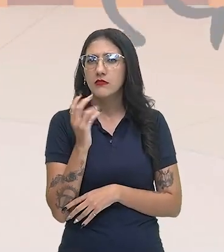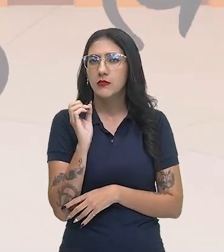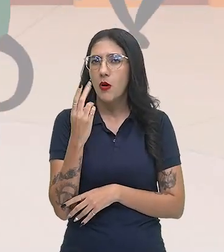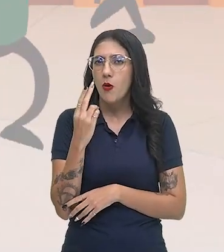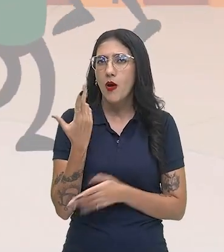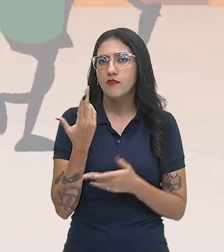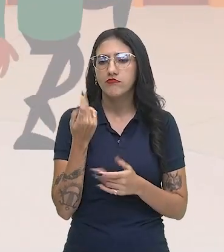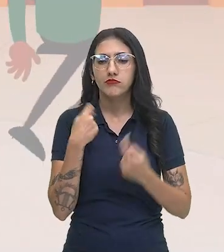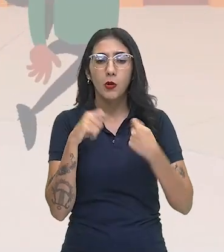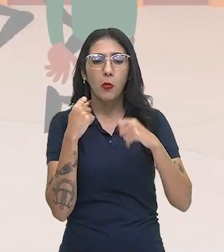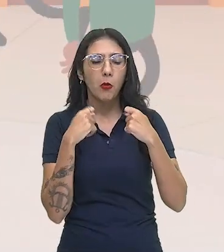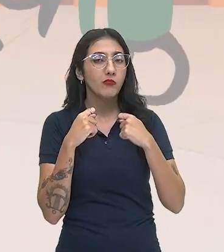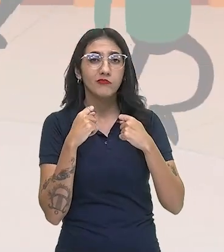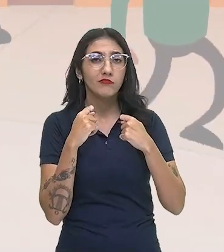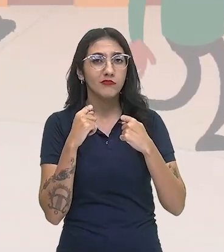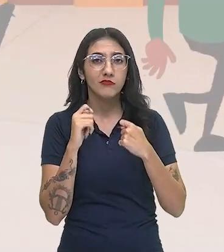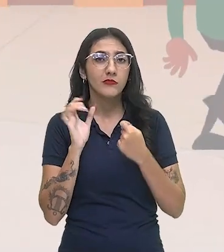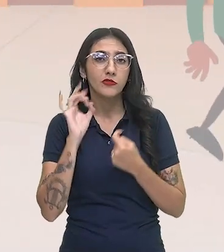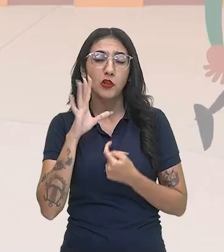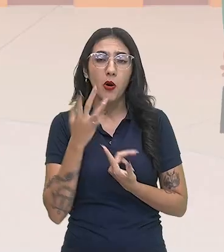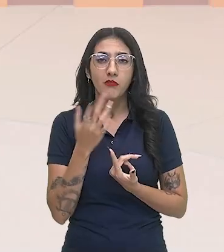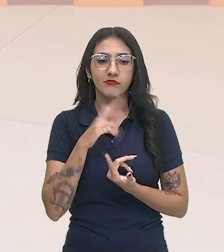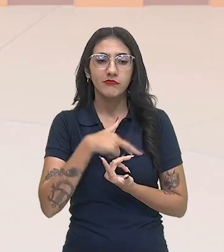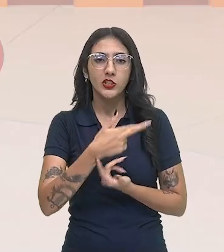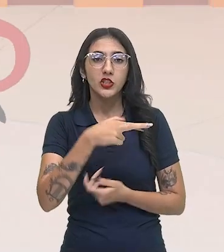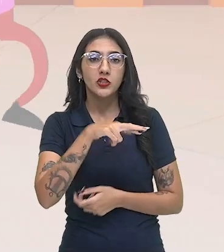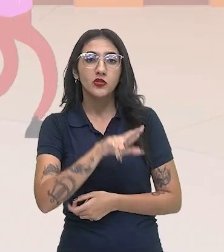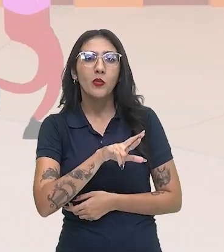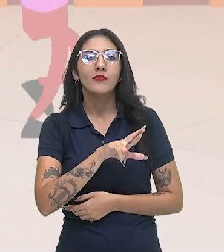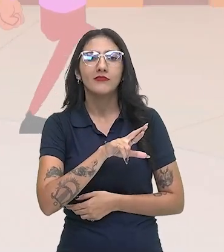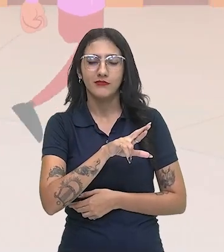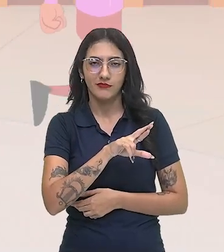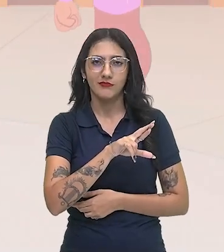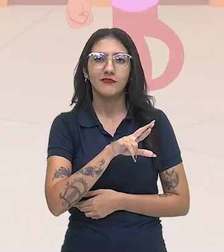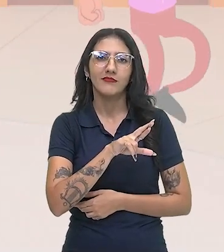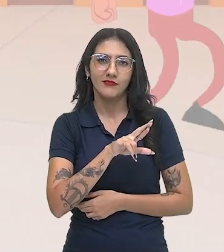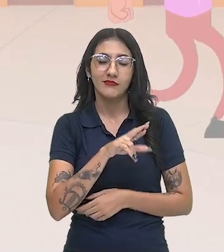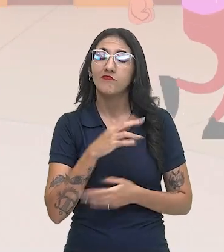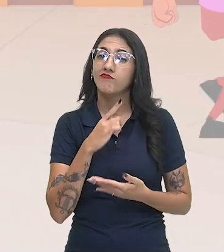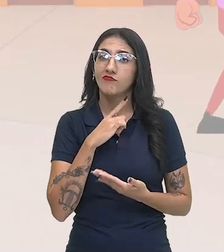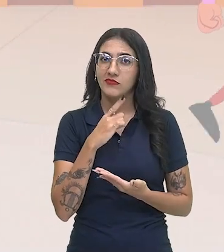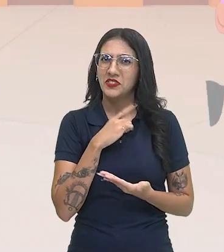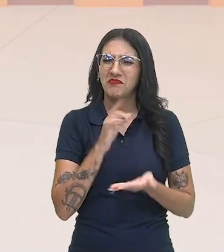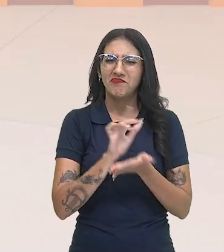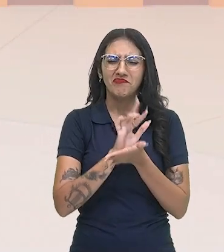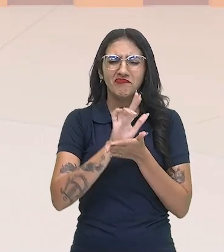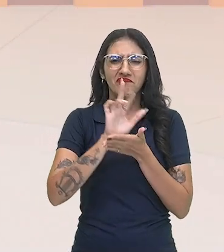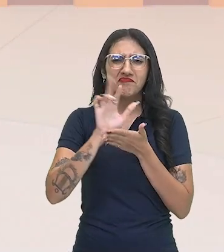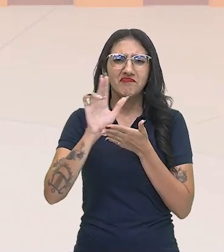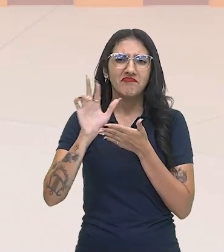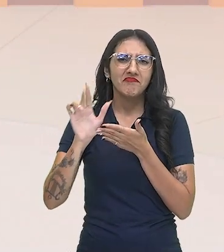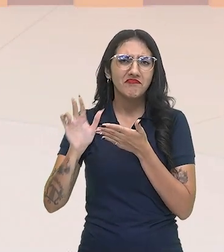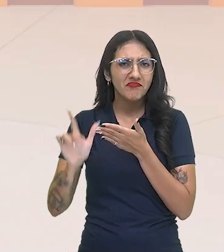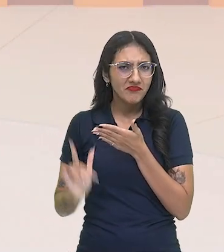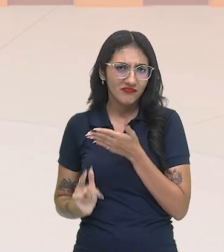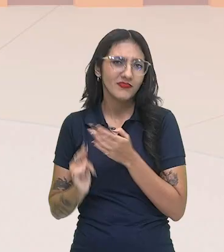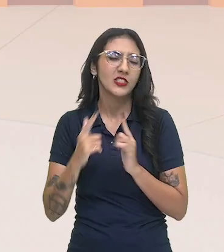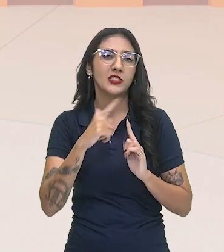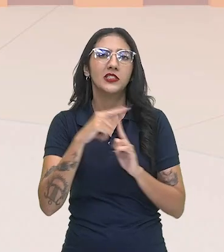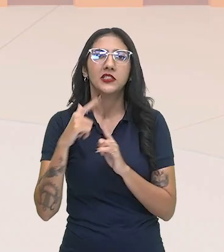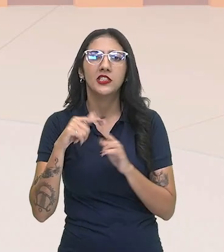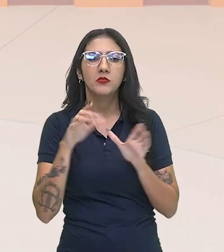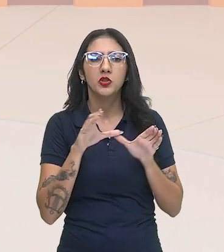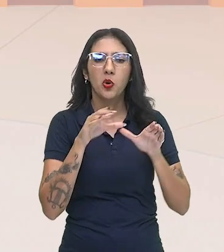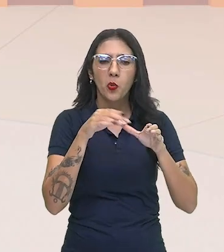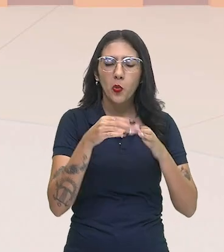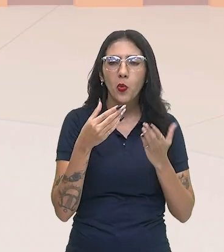sim religiosa. Ou seja, há aí uma variedade e uma gama de movimentos